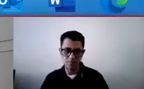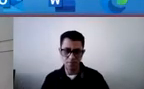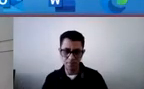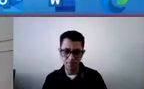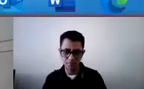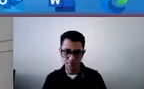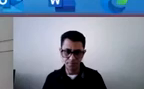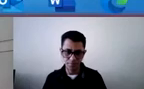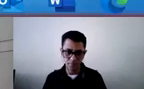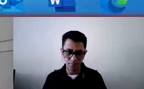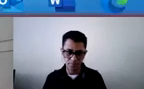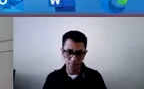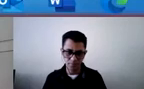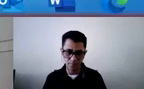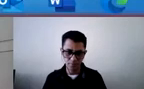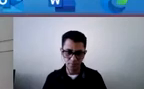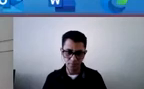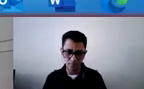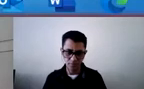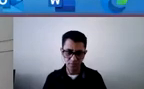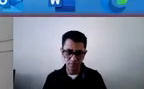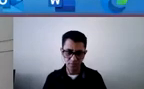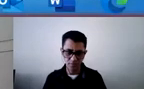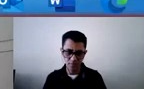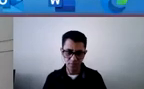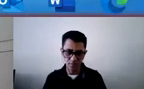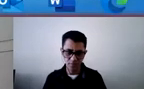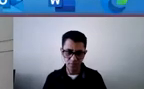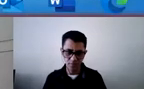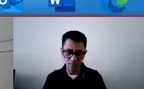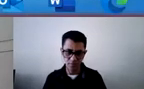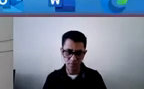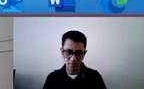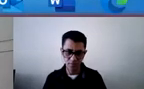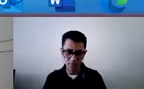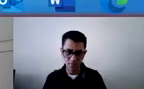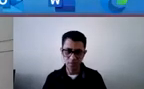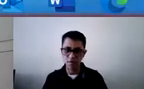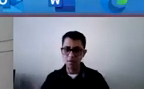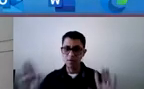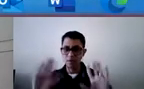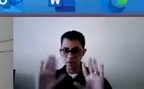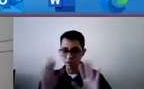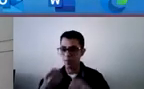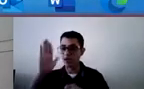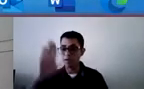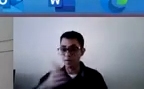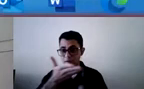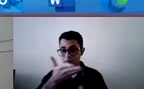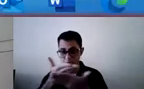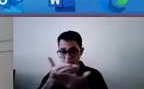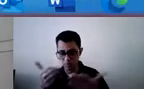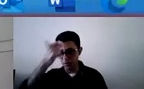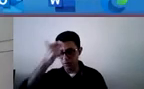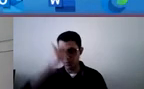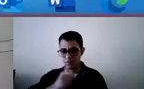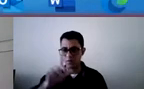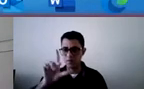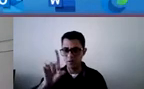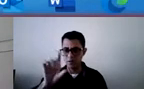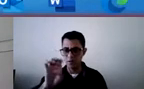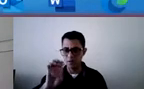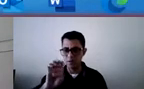PPT número aqui. Pronto. Certo. Vamos lá, pessoal. Uma boa tarde a todos. Tá, eu sou o Diego.